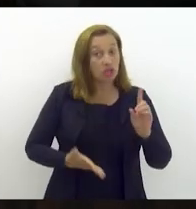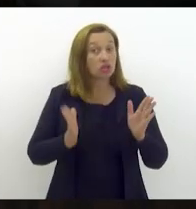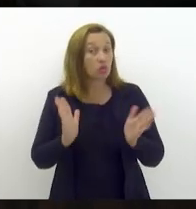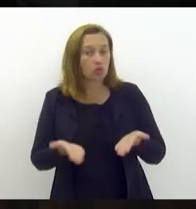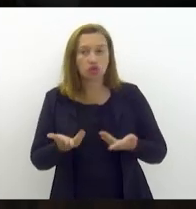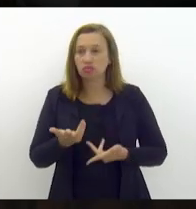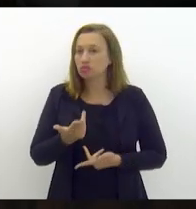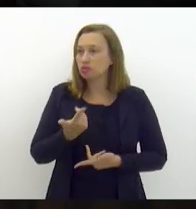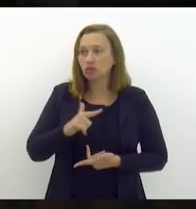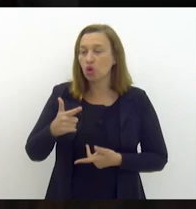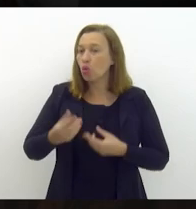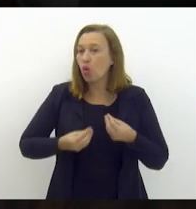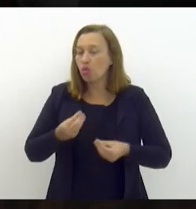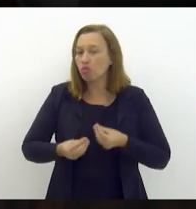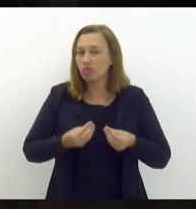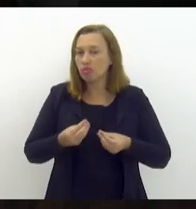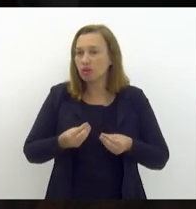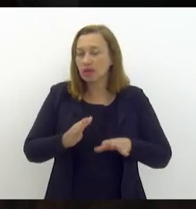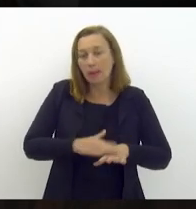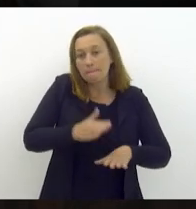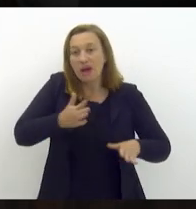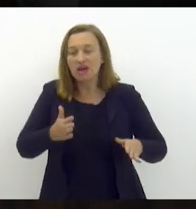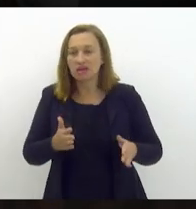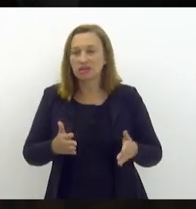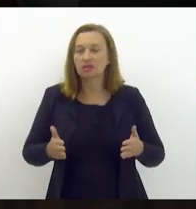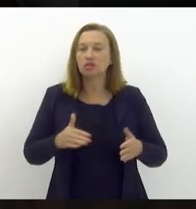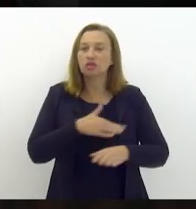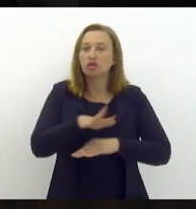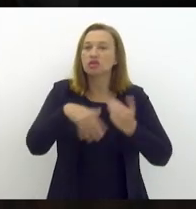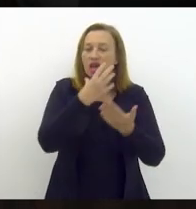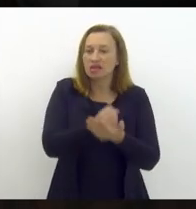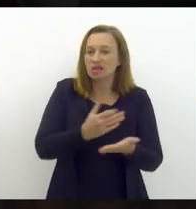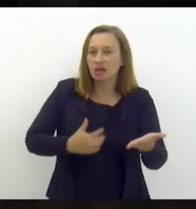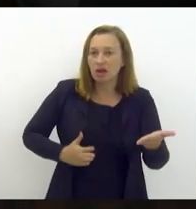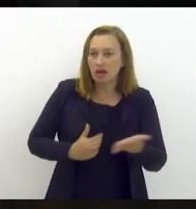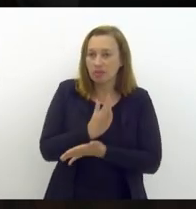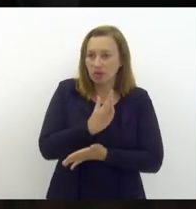dá para prorrogar mais. Os senhores que aprovam, permaneçam como estão.